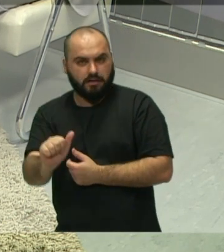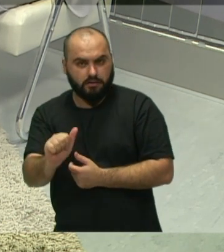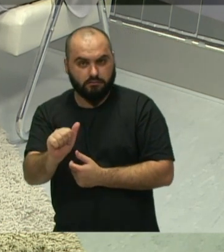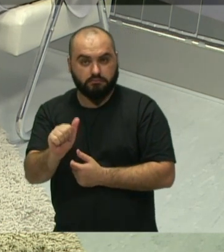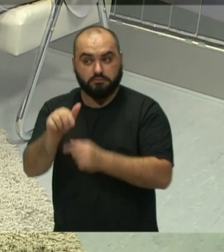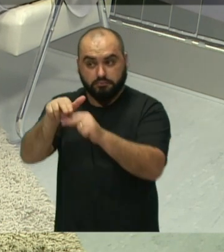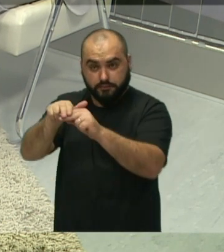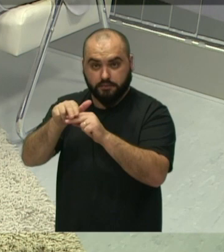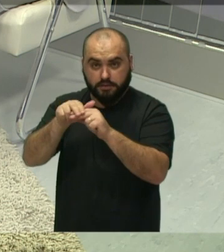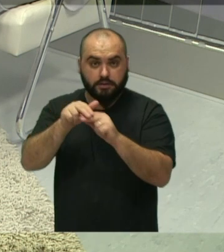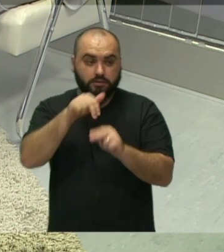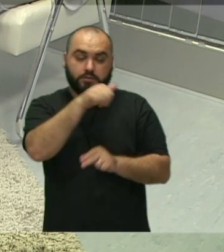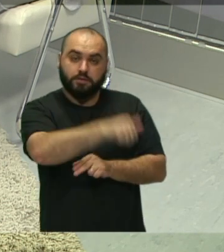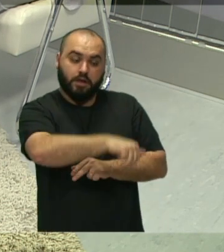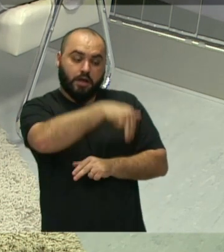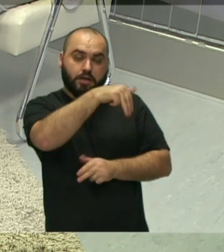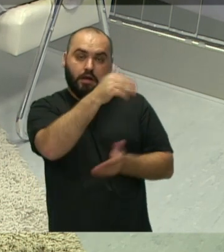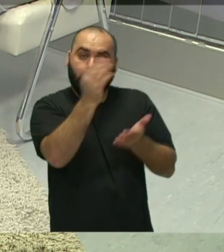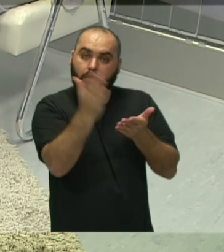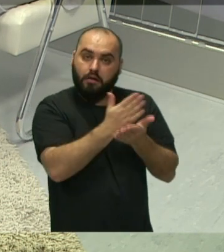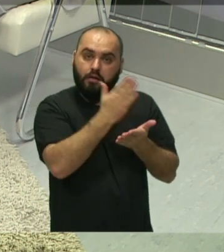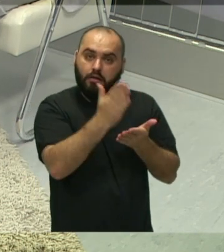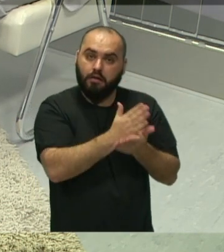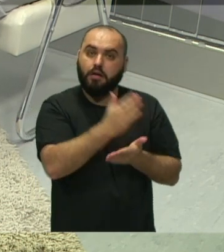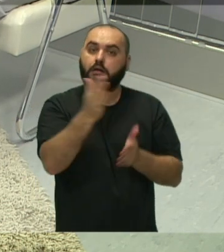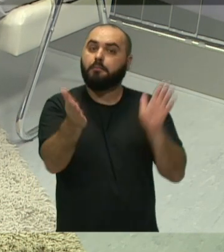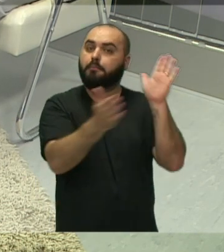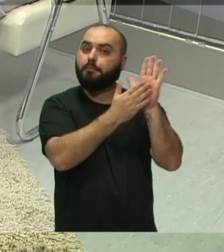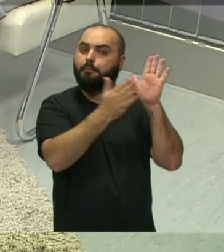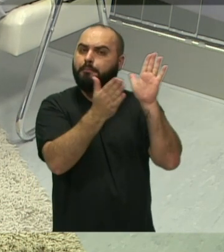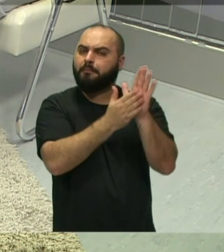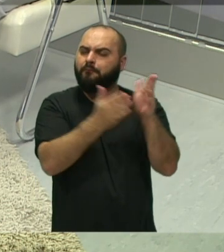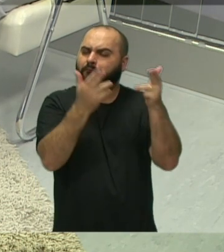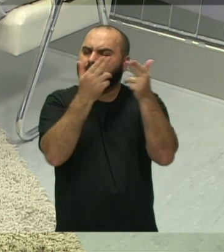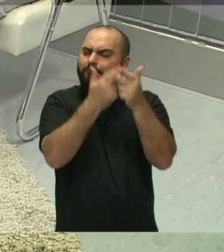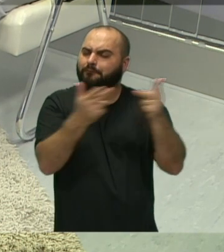nós estamos propondo uma série de medidas